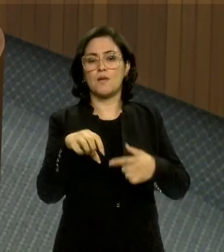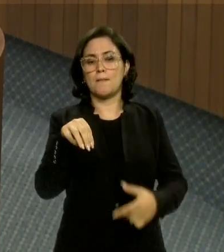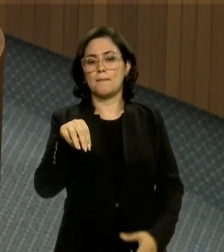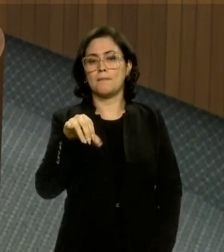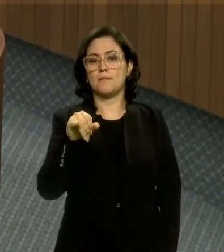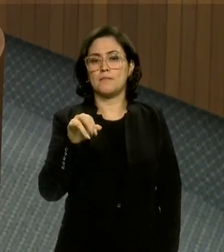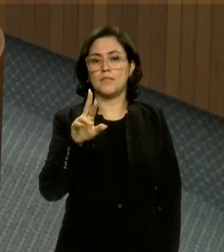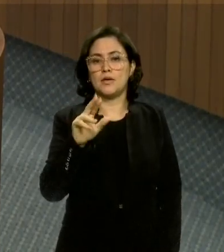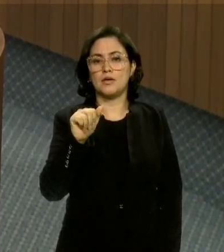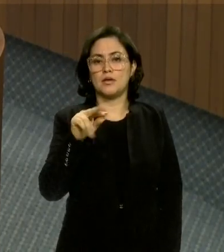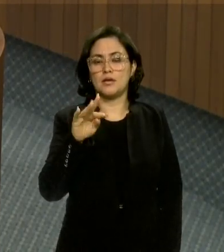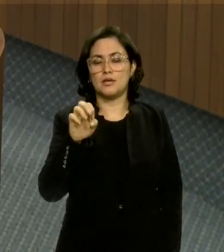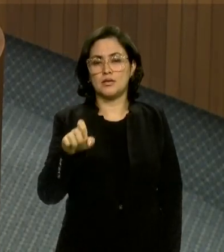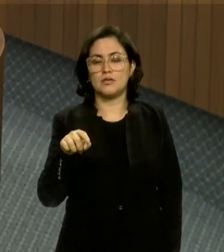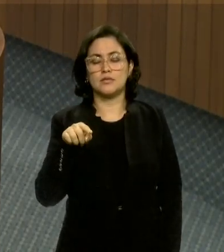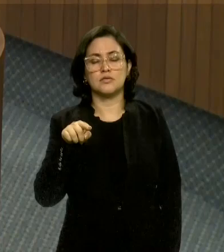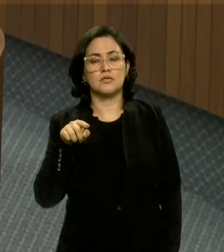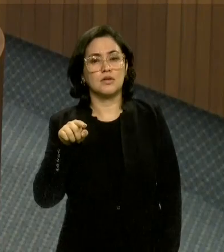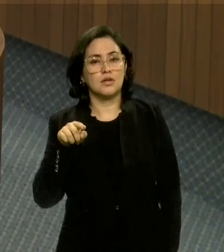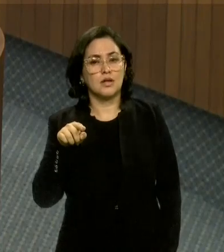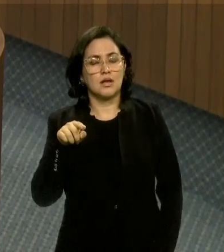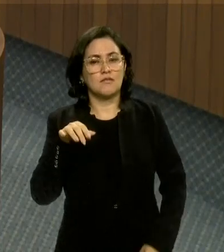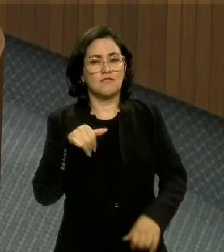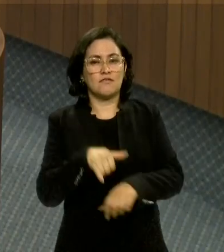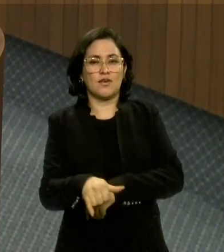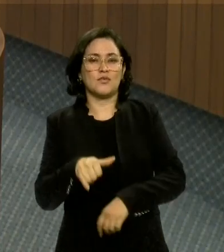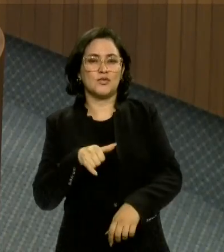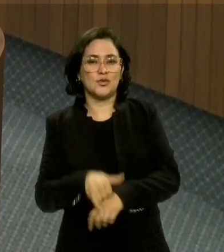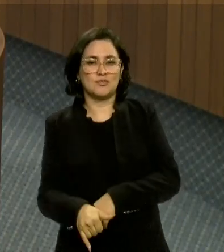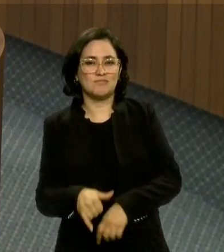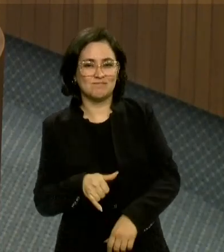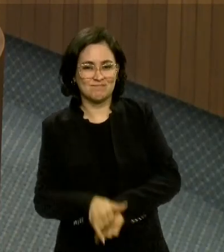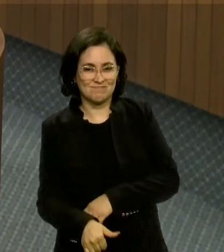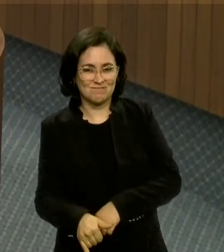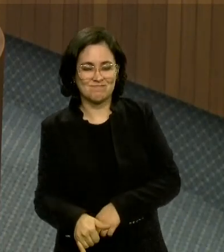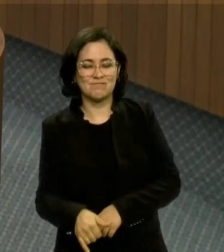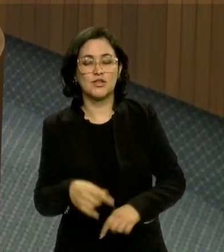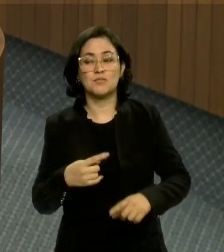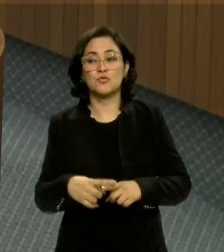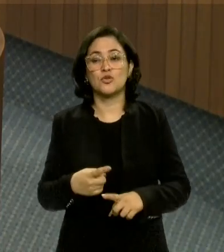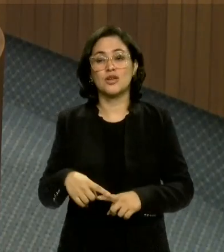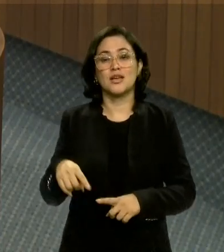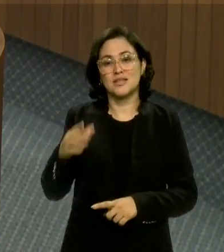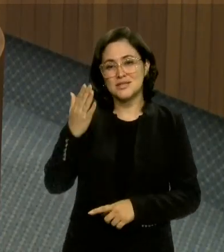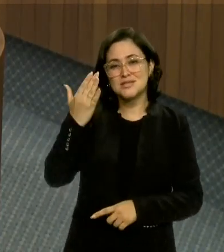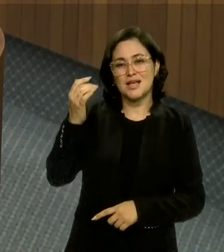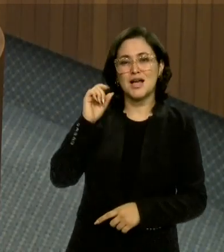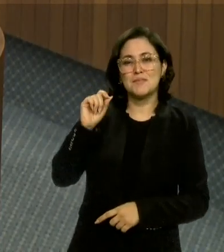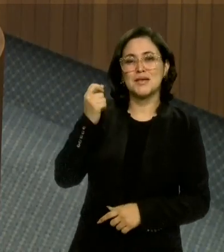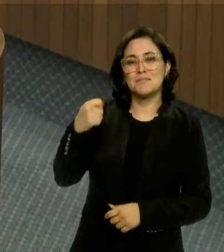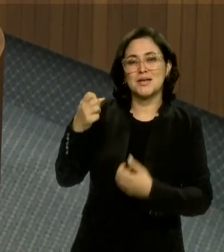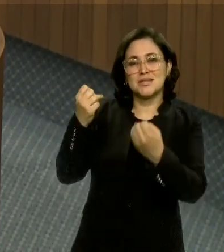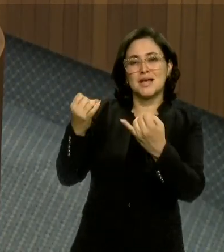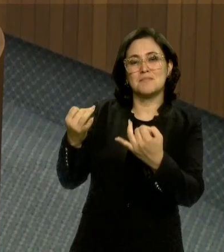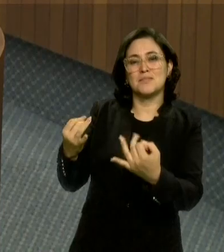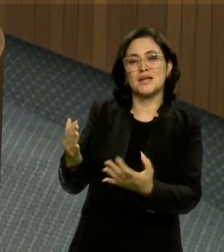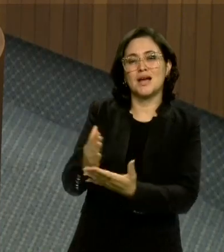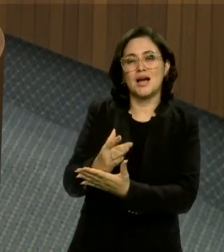Só vai em entrevistas em rádios amigas, alinhadas, cupinchas. De que é que tem